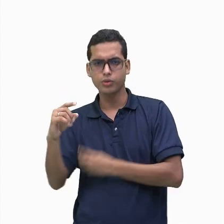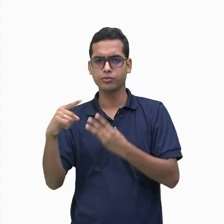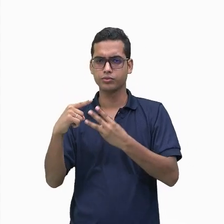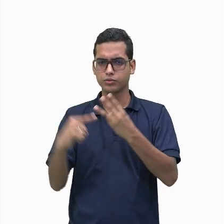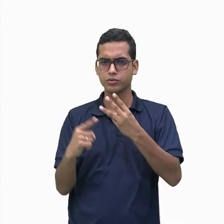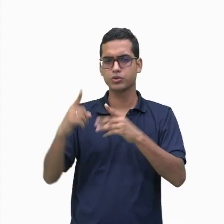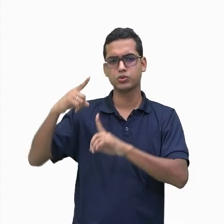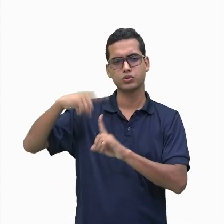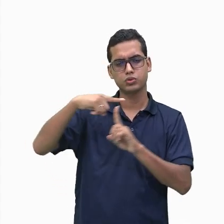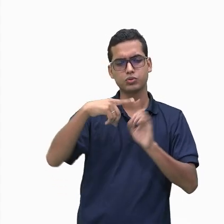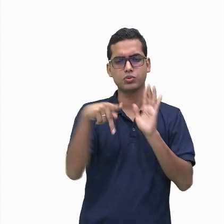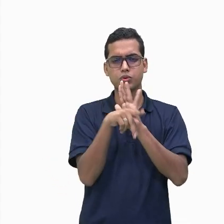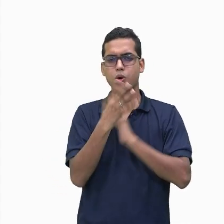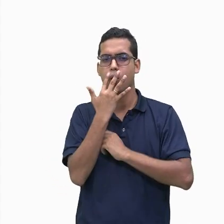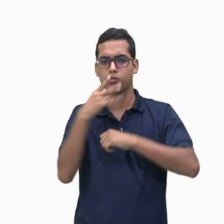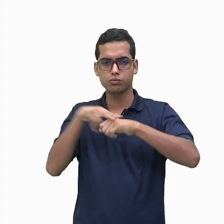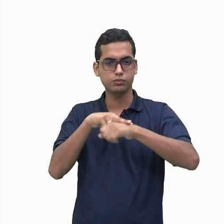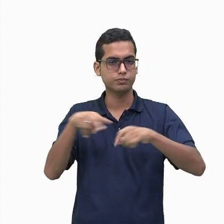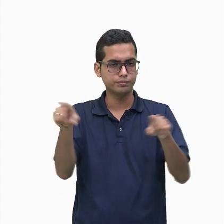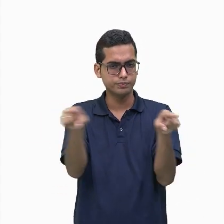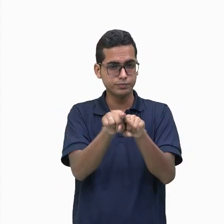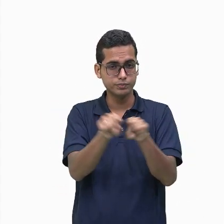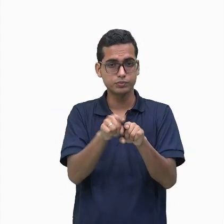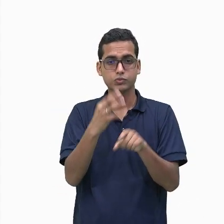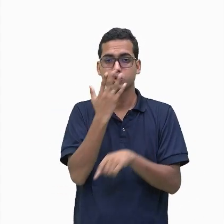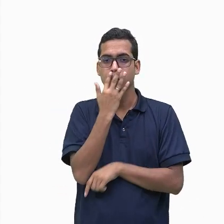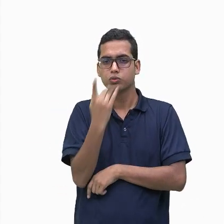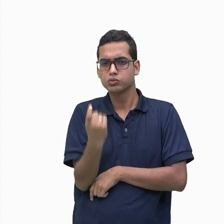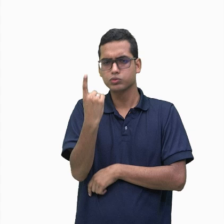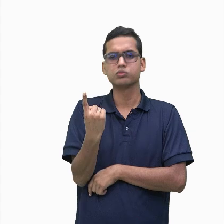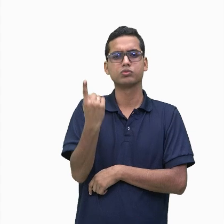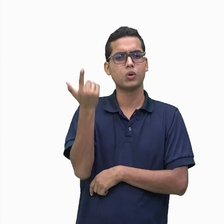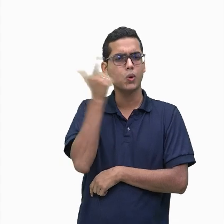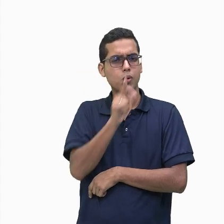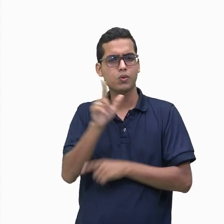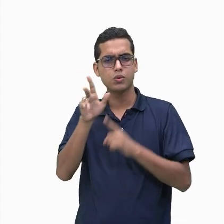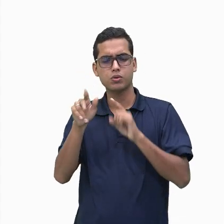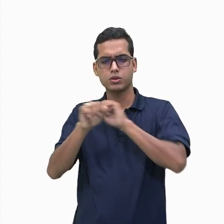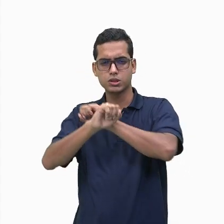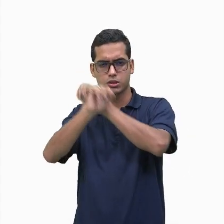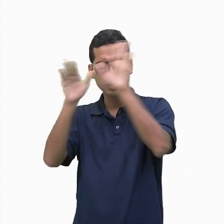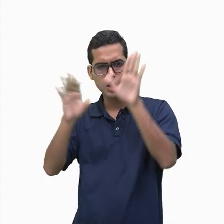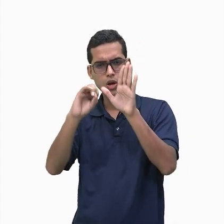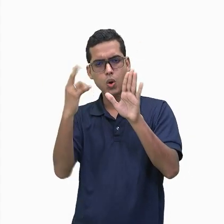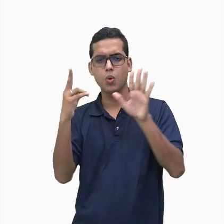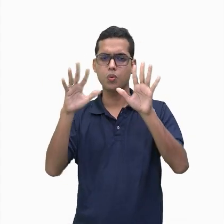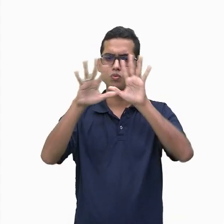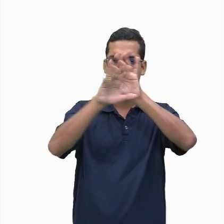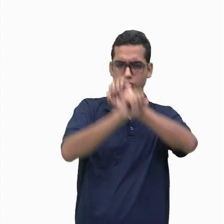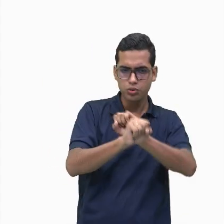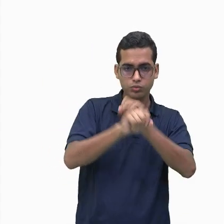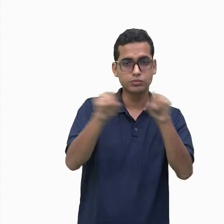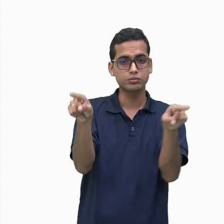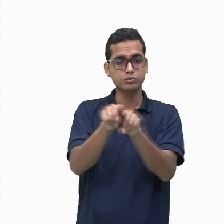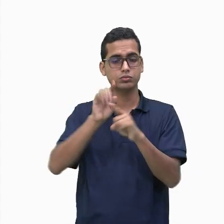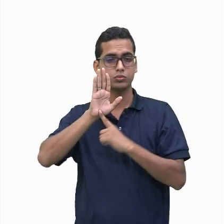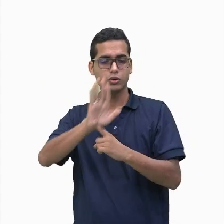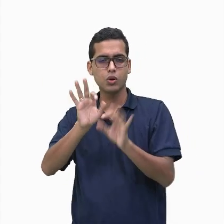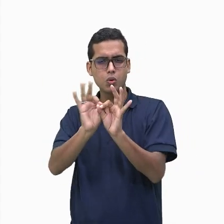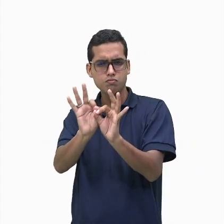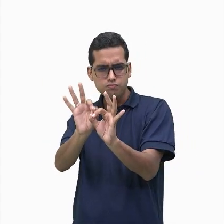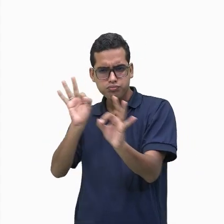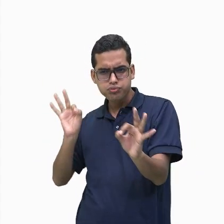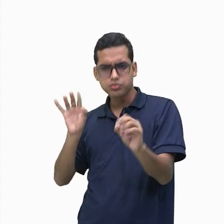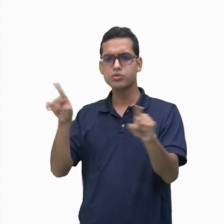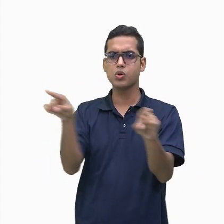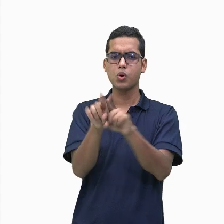de tons, mais claro ou mais escuro. Criação de efeitos de profundidades e volume, como nós vimos